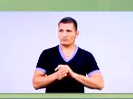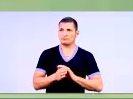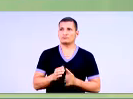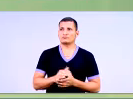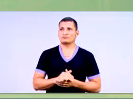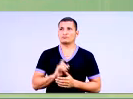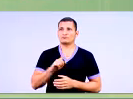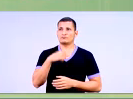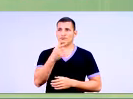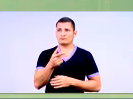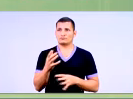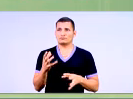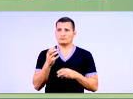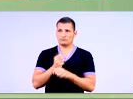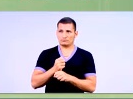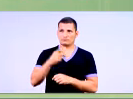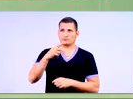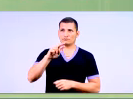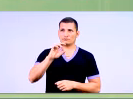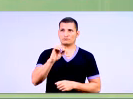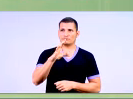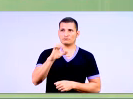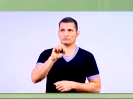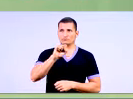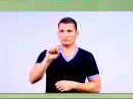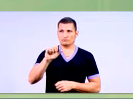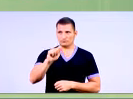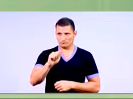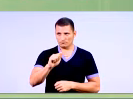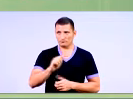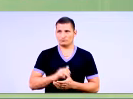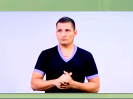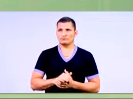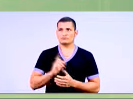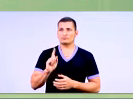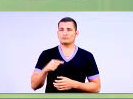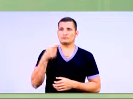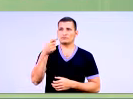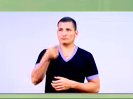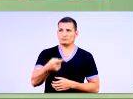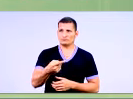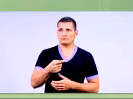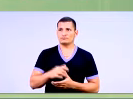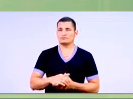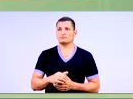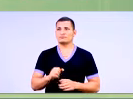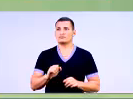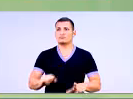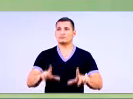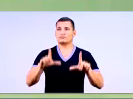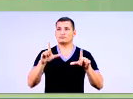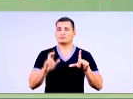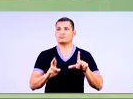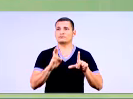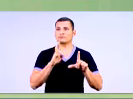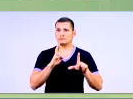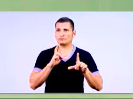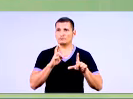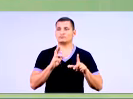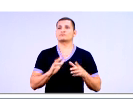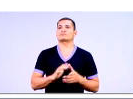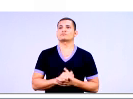Depois ele processa, essa seria a segunda etapa, e depois ele nos dá os resultados, é a terceira